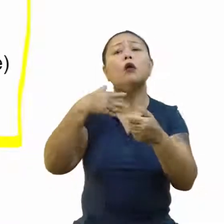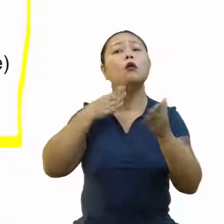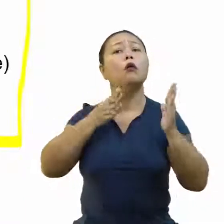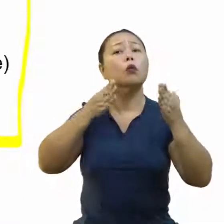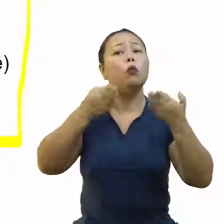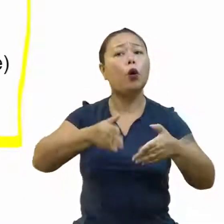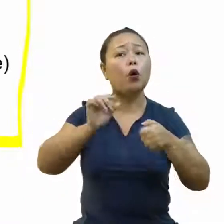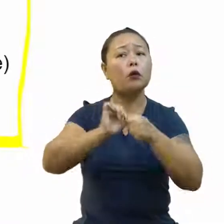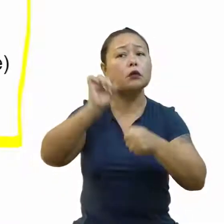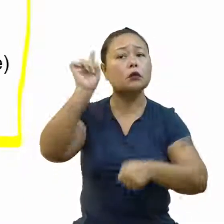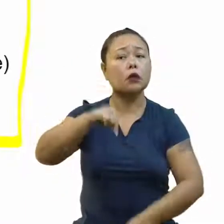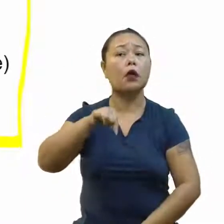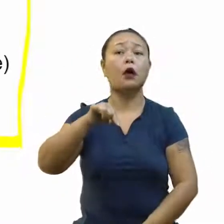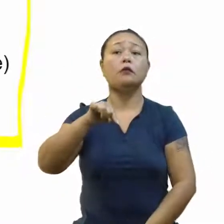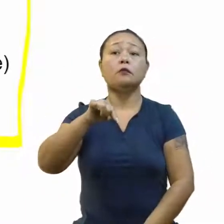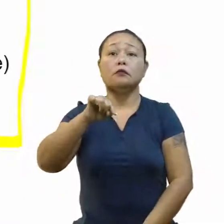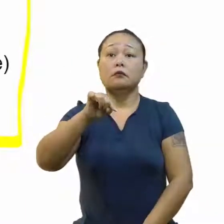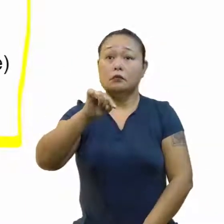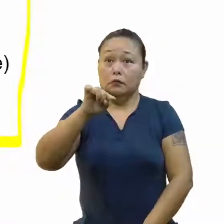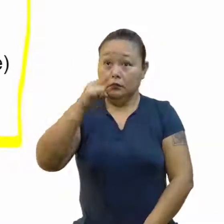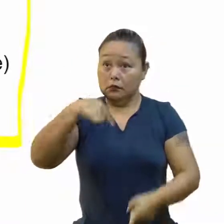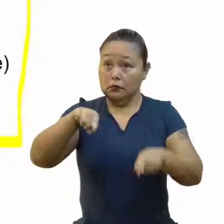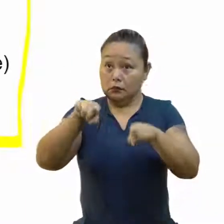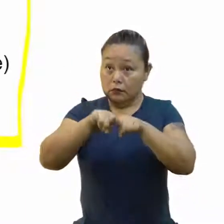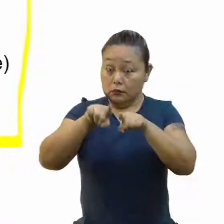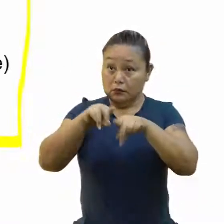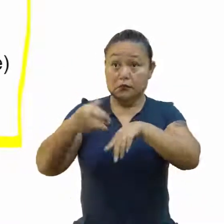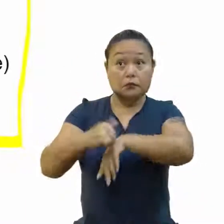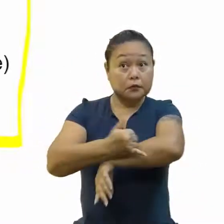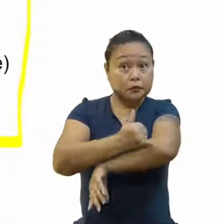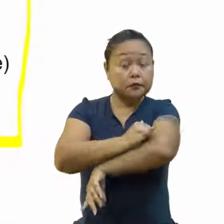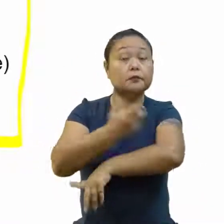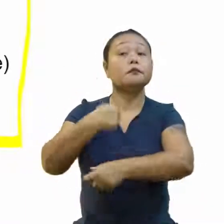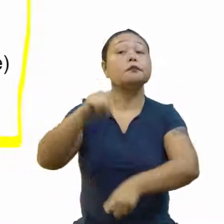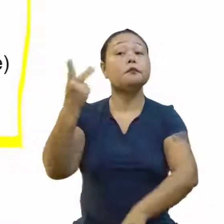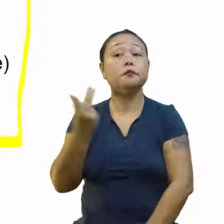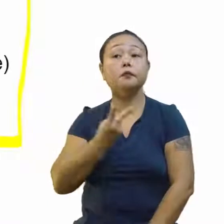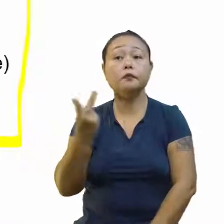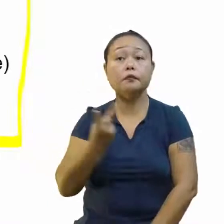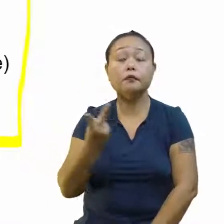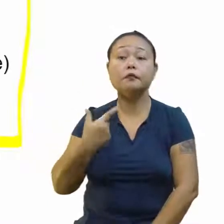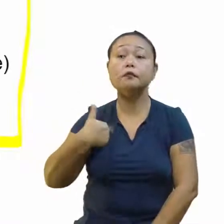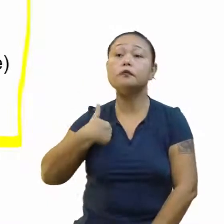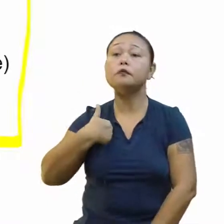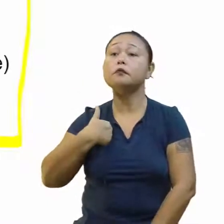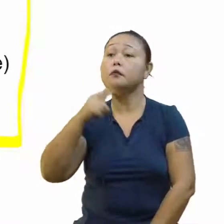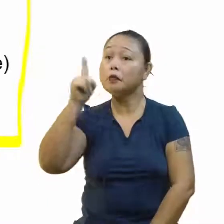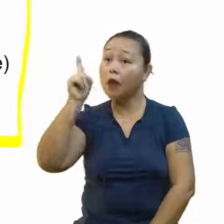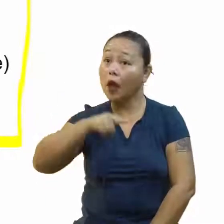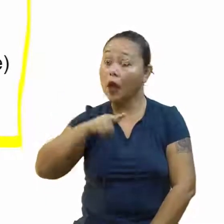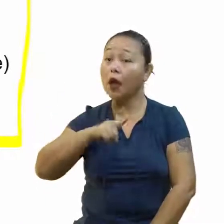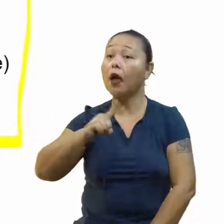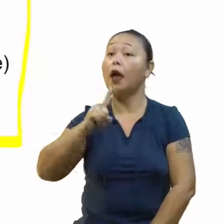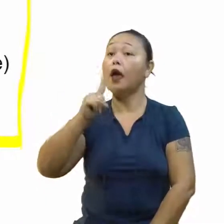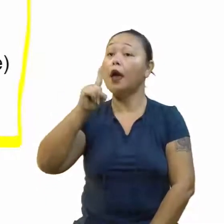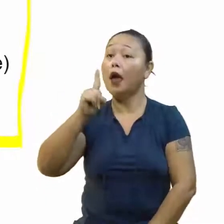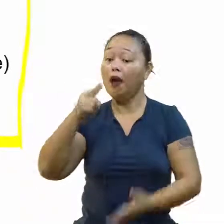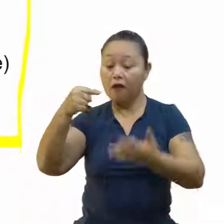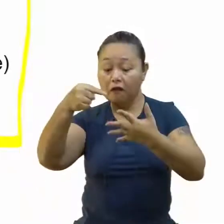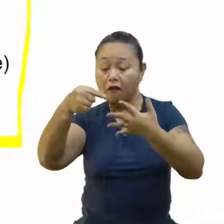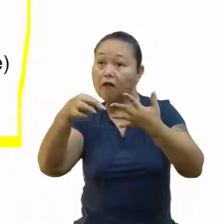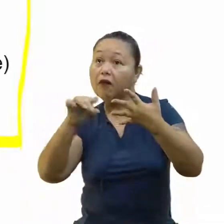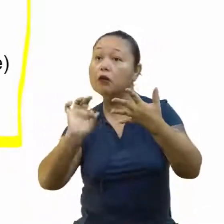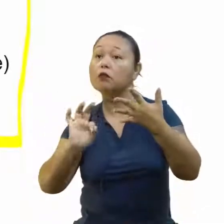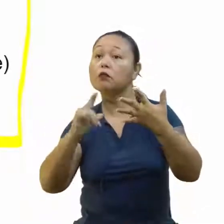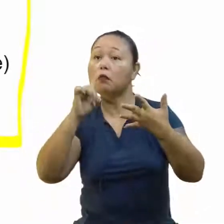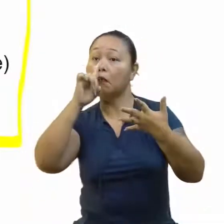só o sedentarismo, mas também a obesidade vai ser um dos principais fatores de riscos às doenças